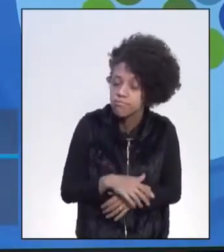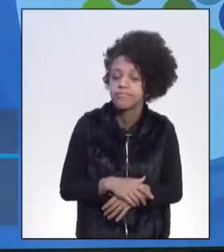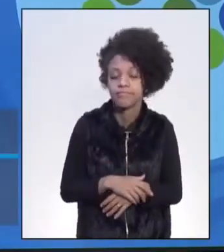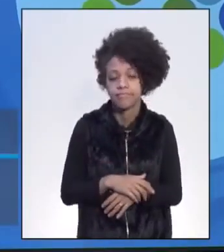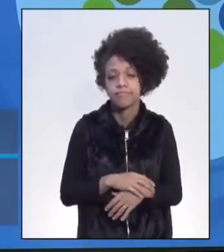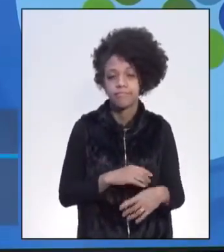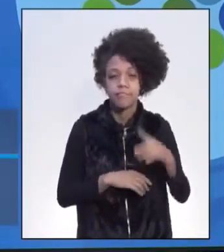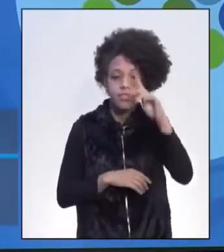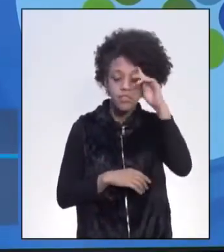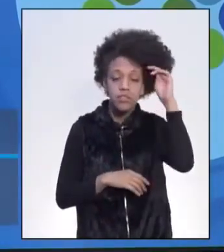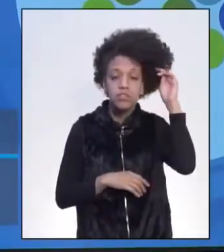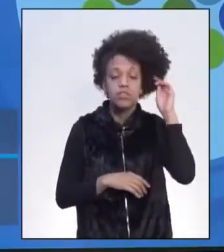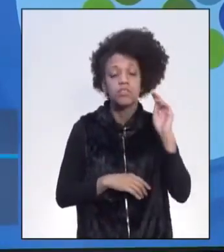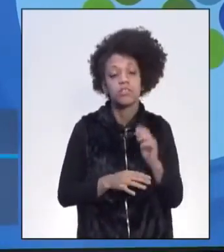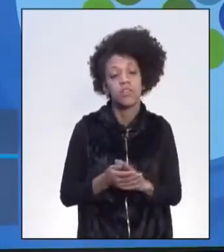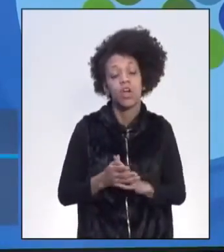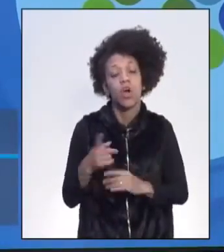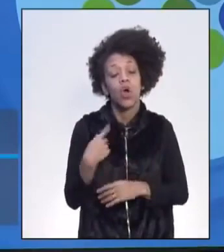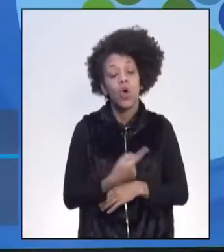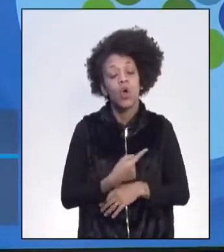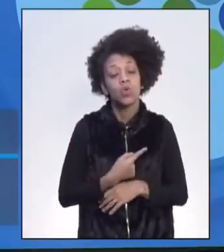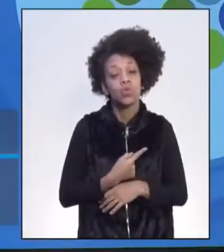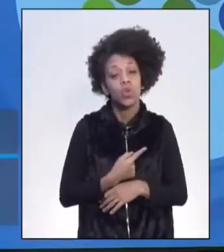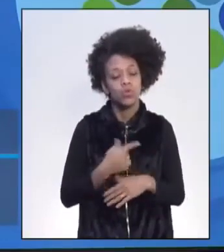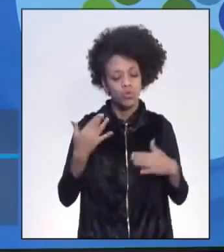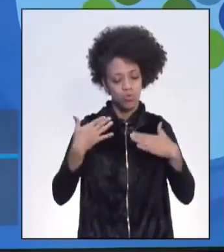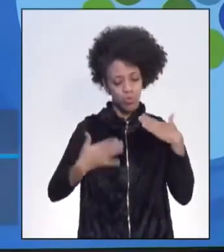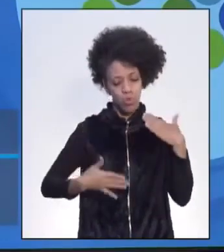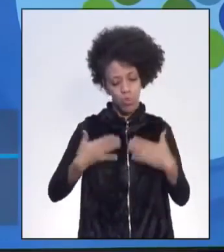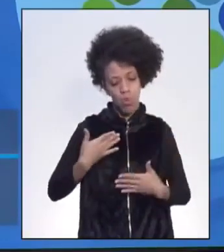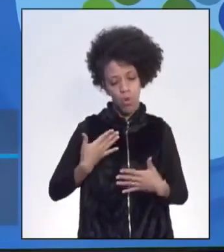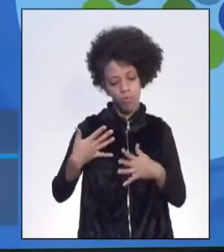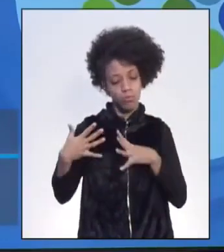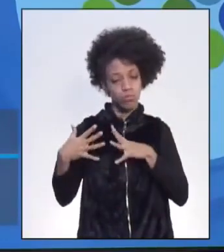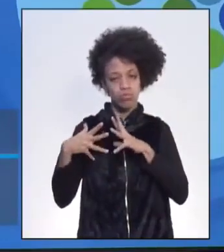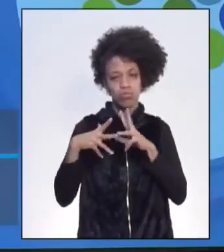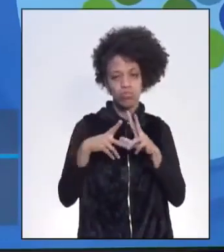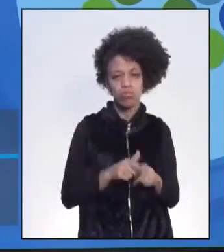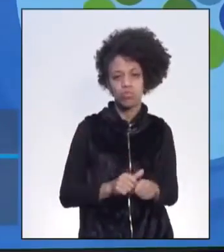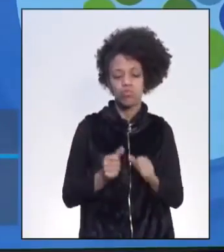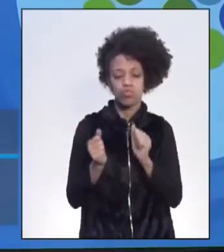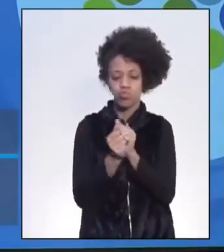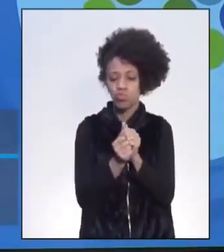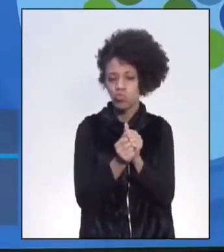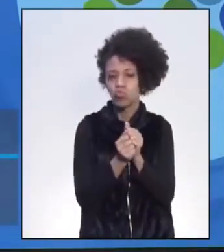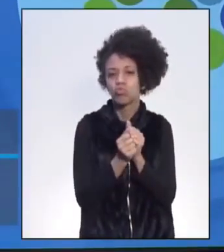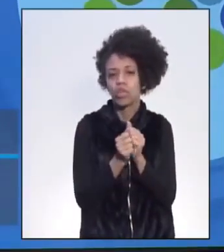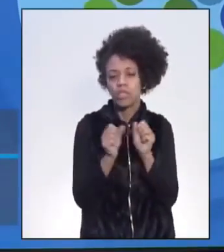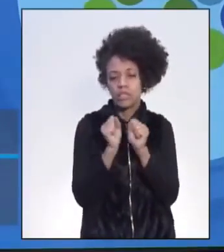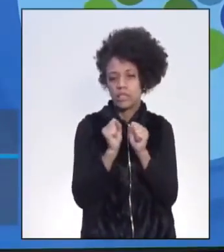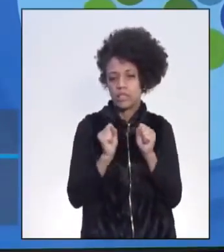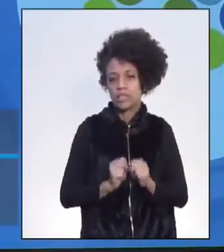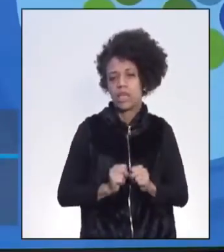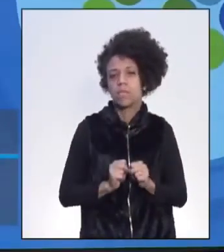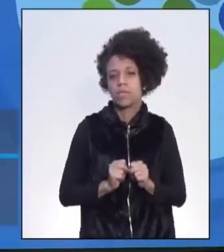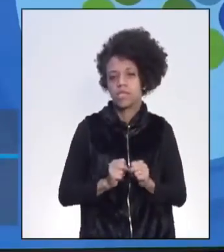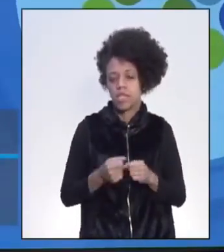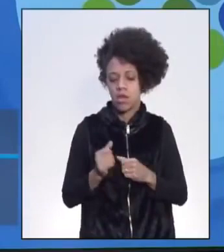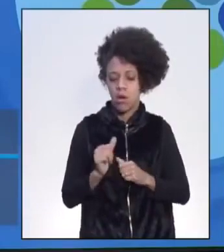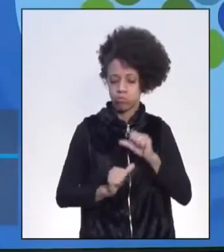Tá? Nosso organismo todo é um conjunto de sistemas, né? E eles